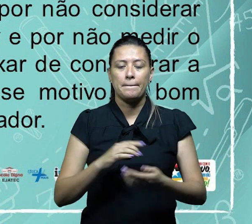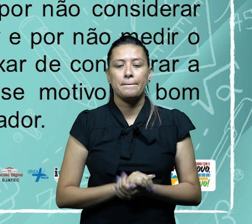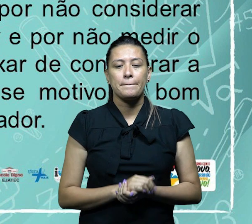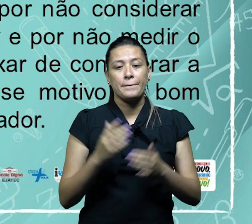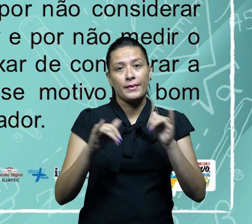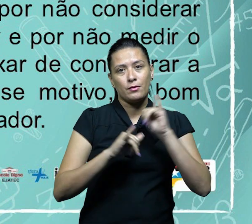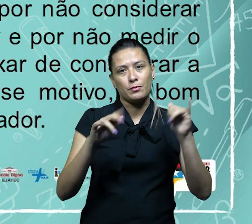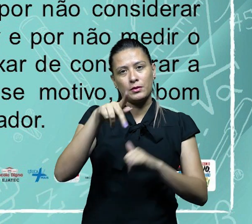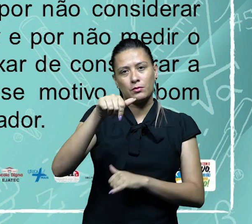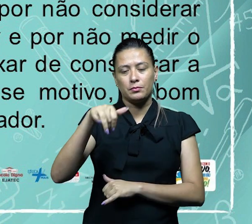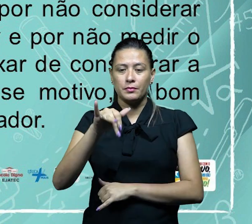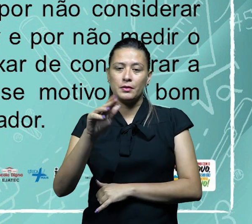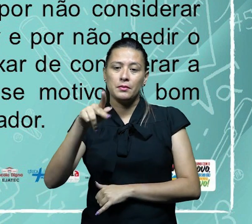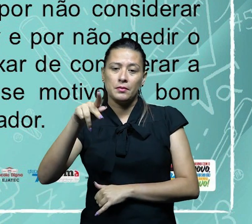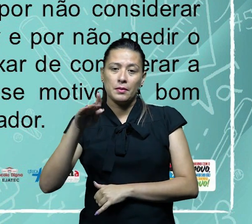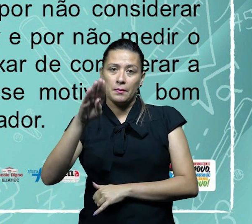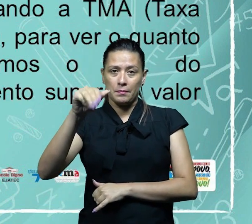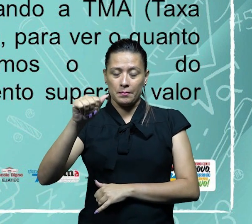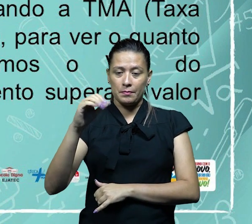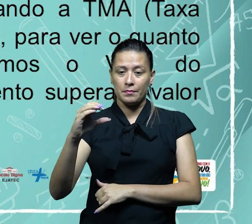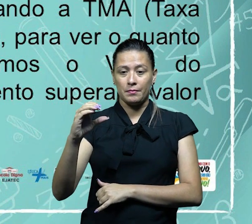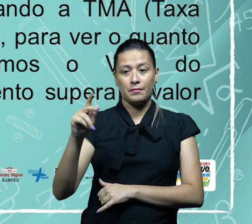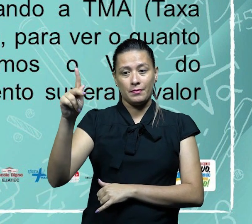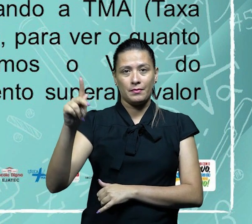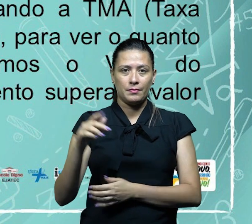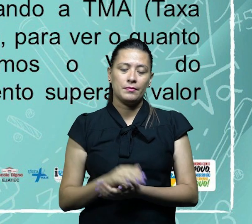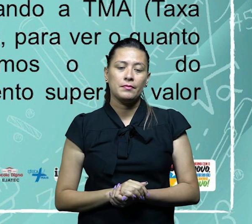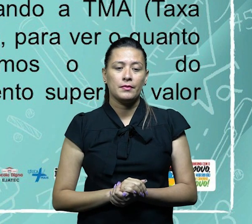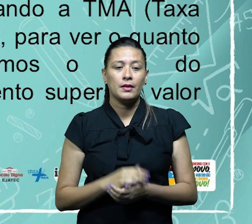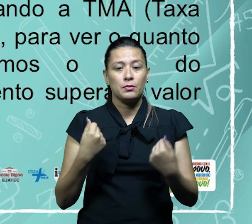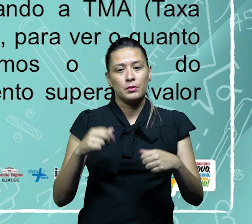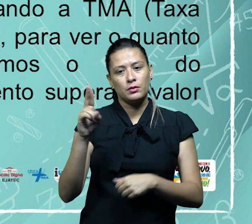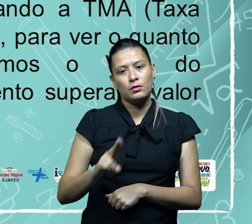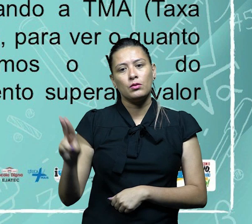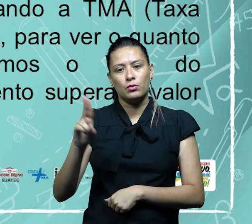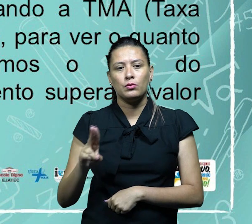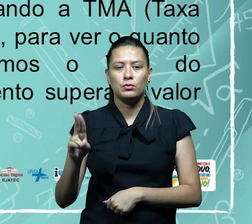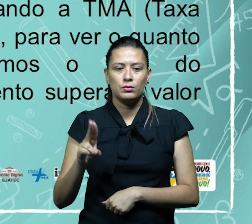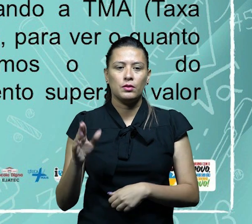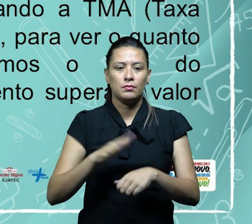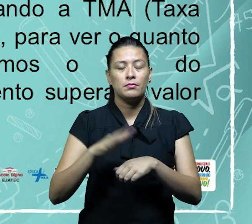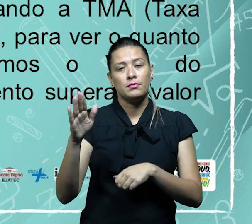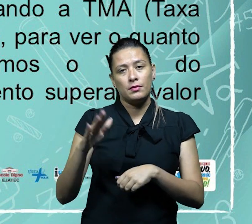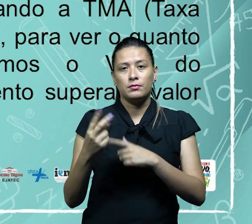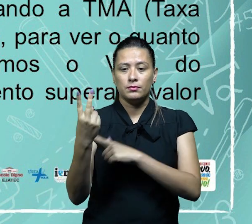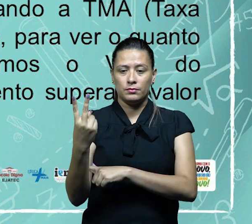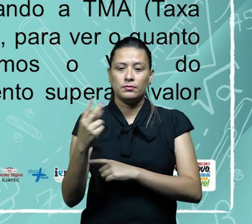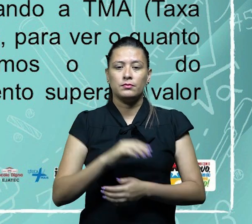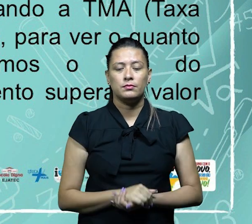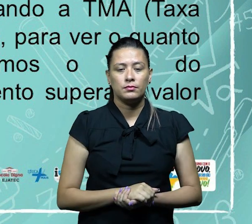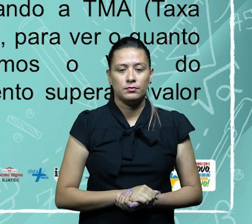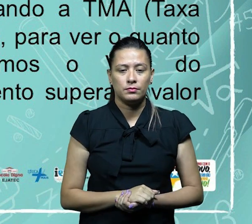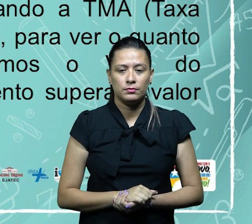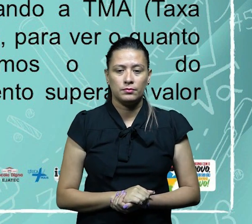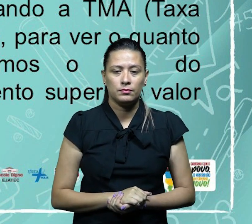é bom analisar o payback juntamente com outro indicador, que nós vamos ver agora é o VPL, que é o valor presente